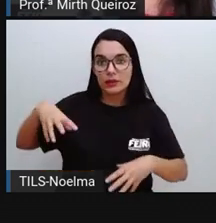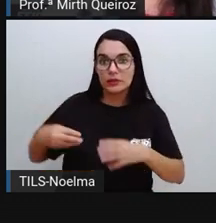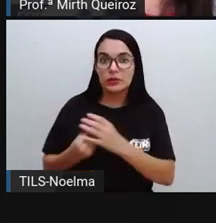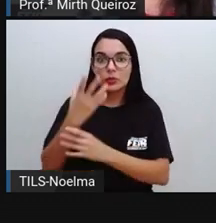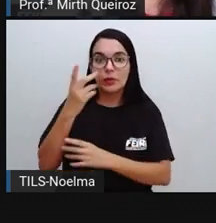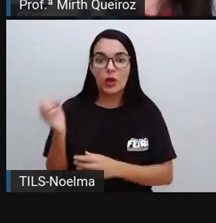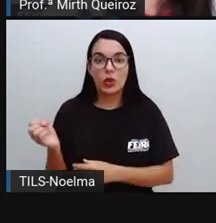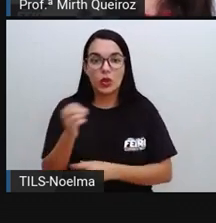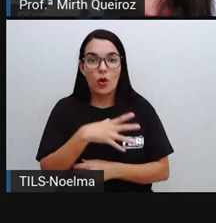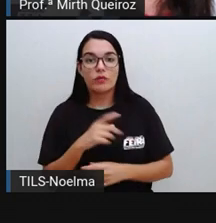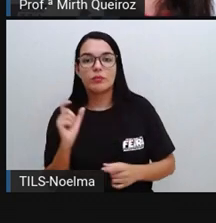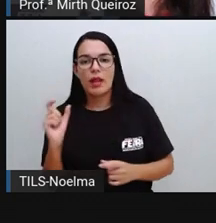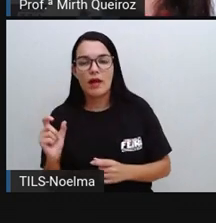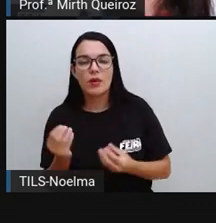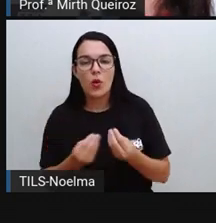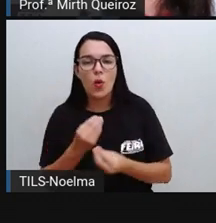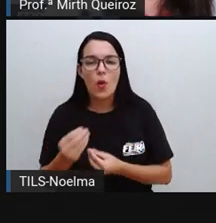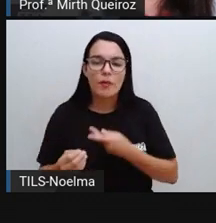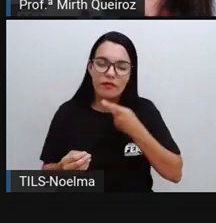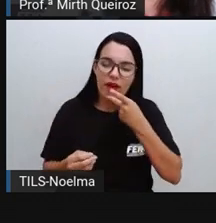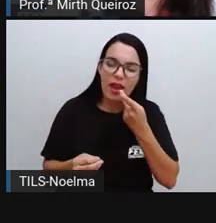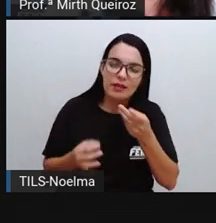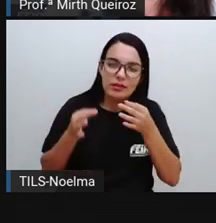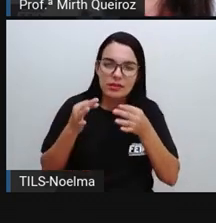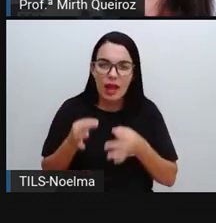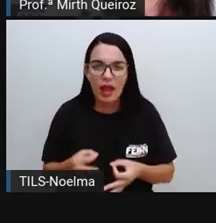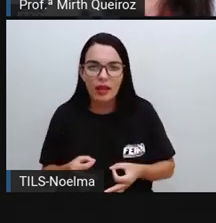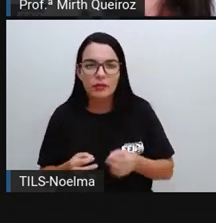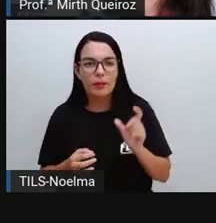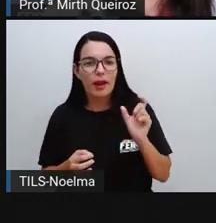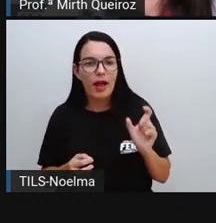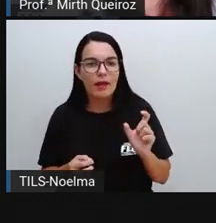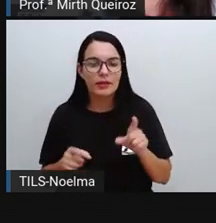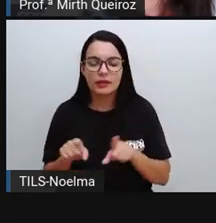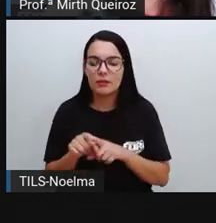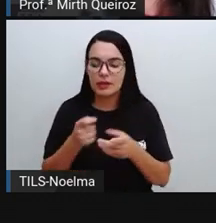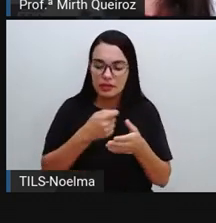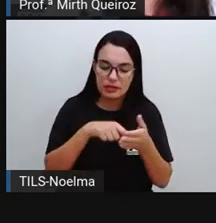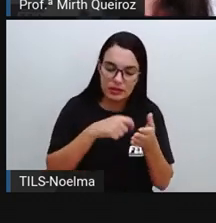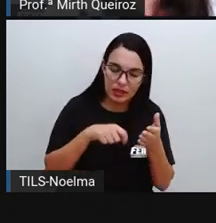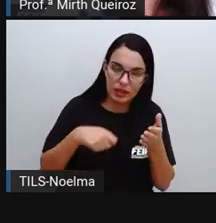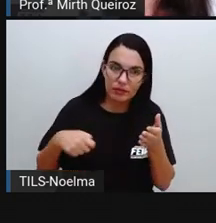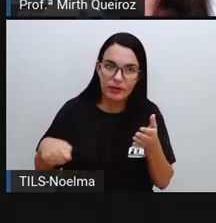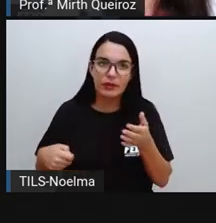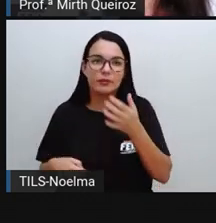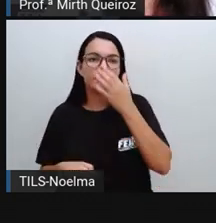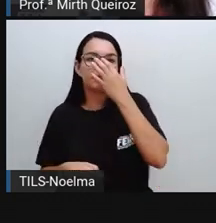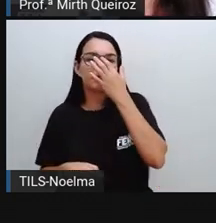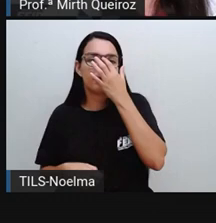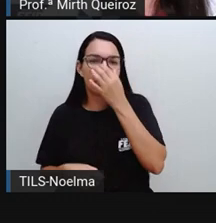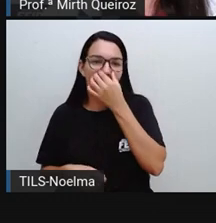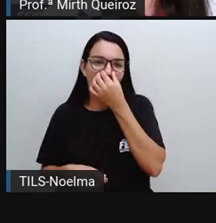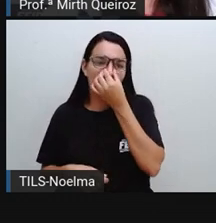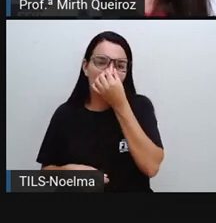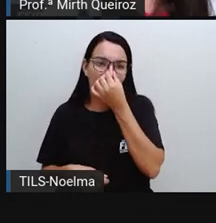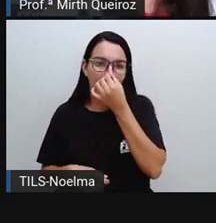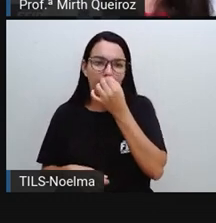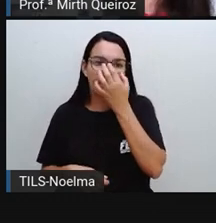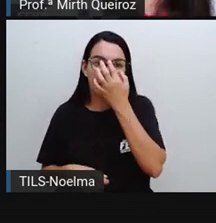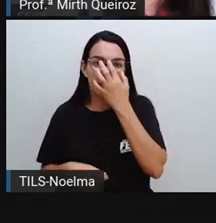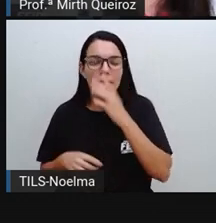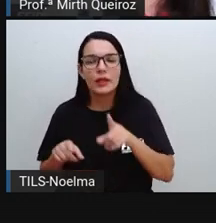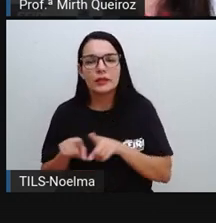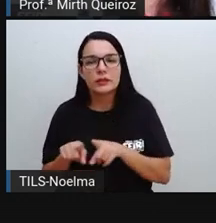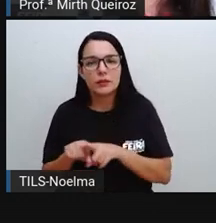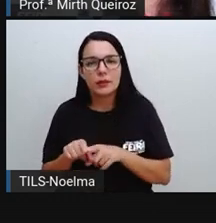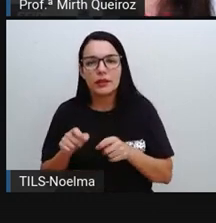como elas devem ser ditas, qual a forma correta de escrever uma palavra e, ao mesmo tempo, a forma correta de ler essa palavra. Vai